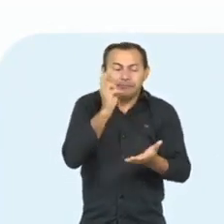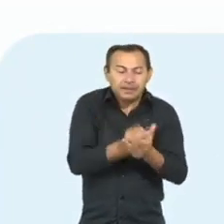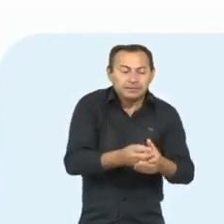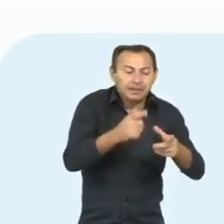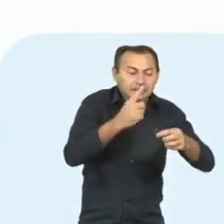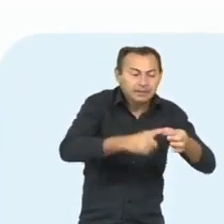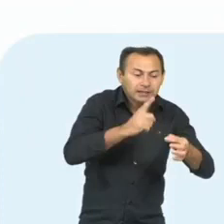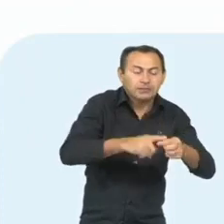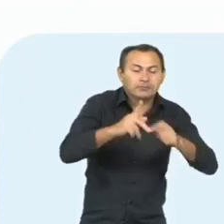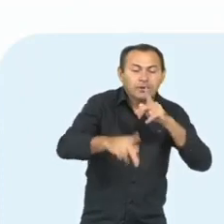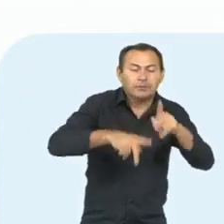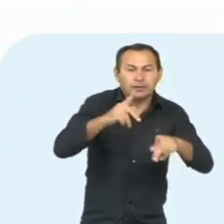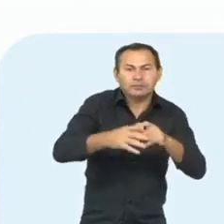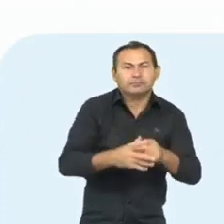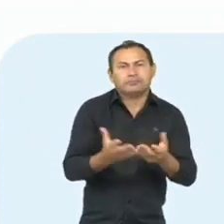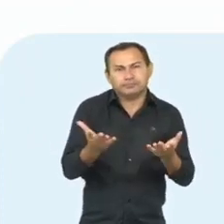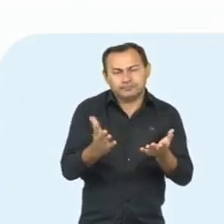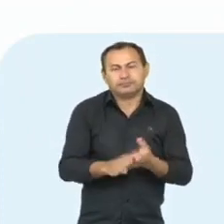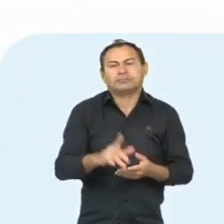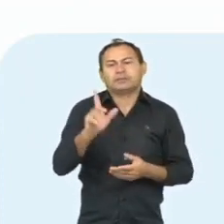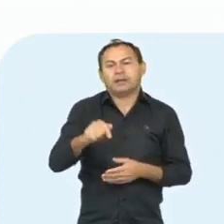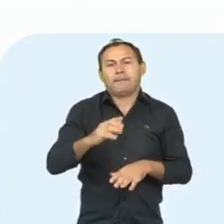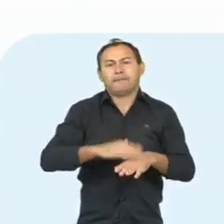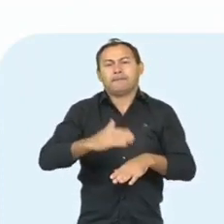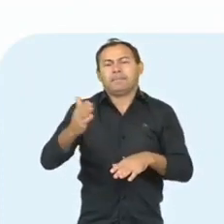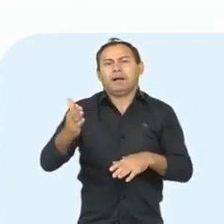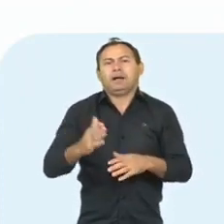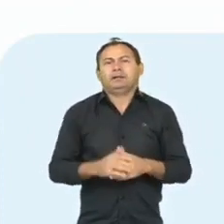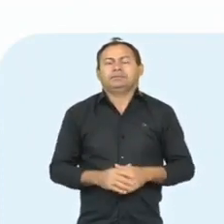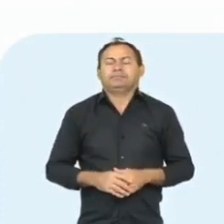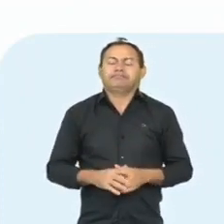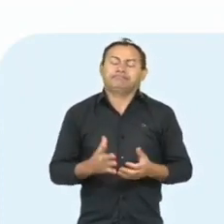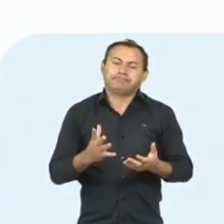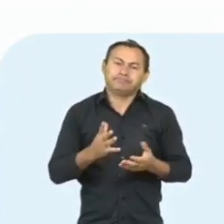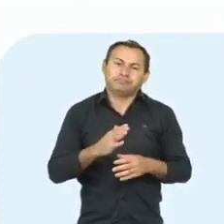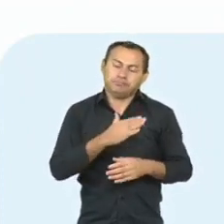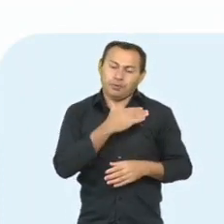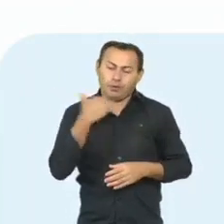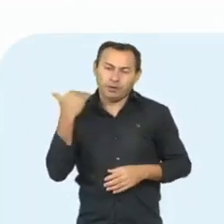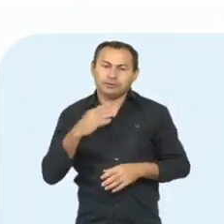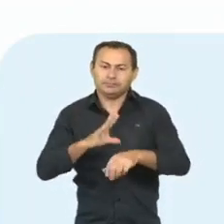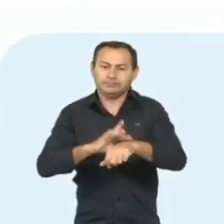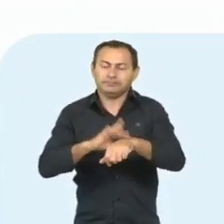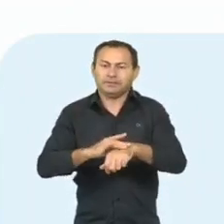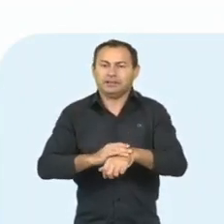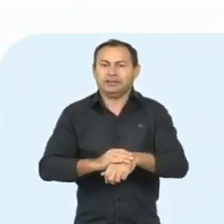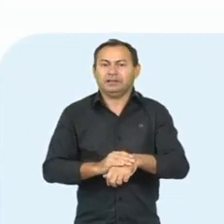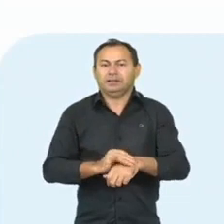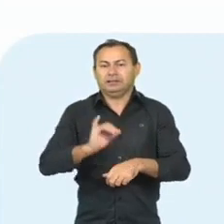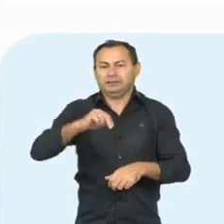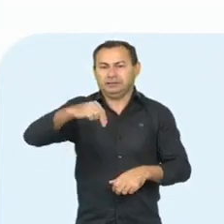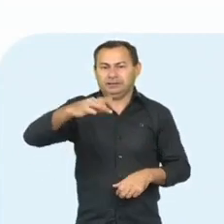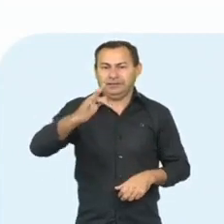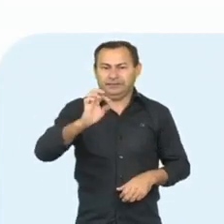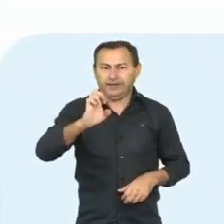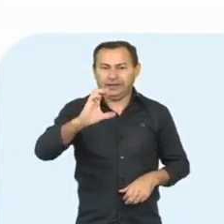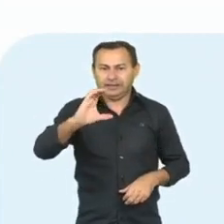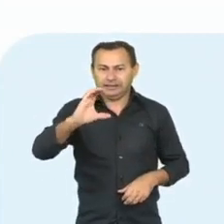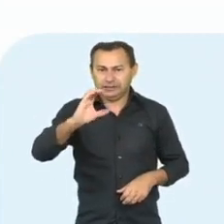tem populações que são mais suscetíveis à morte por doenças infecciosas. Então não quer dizer que